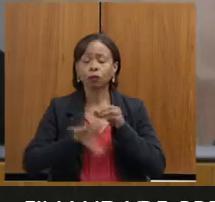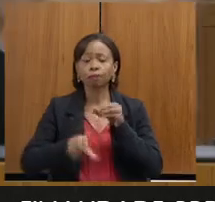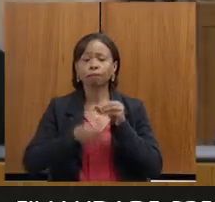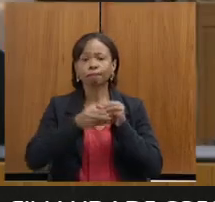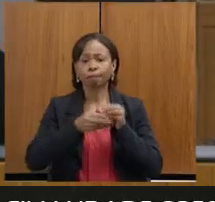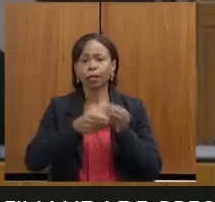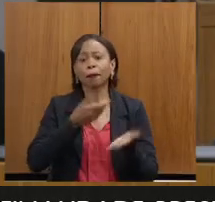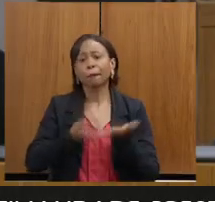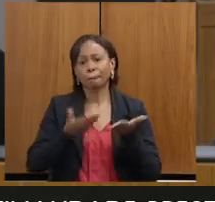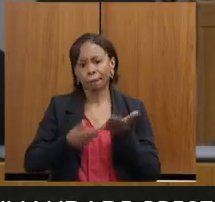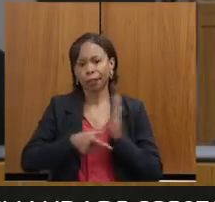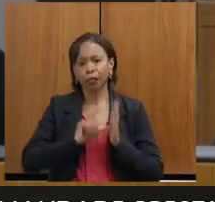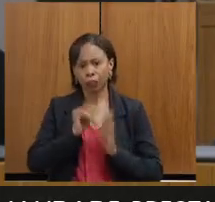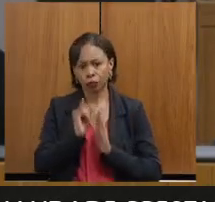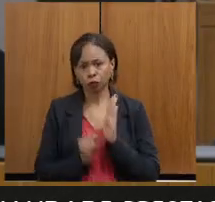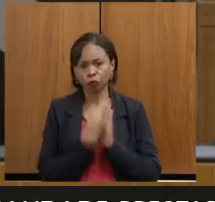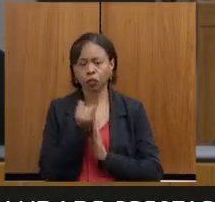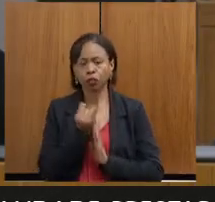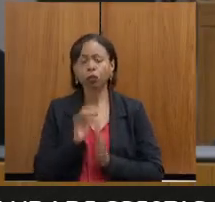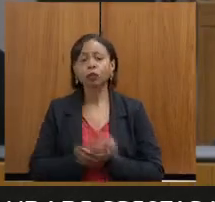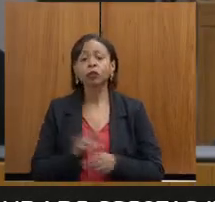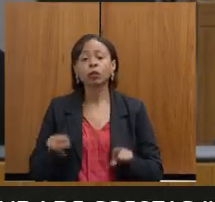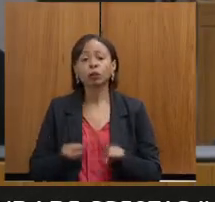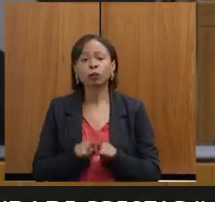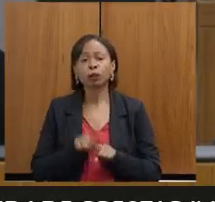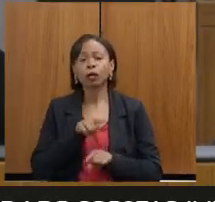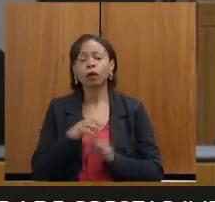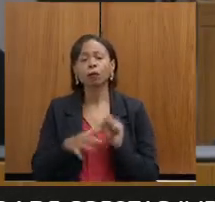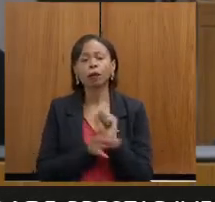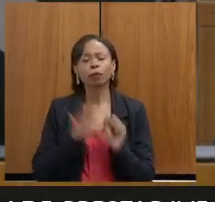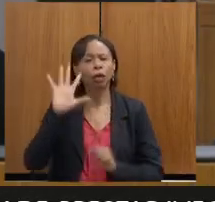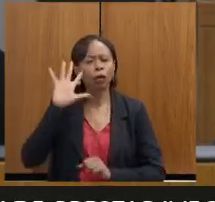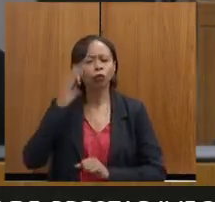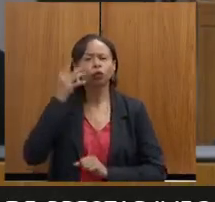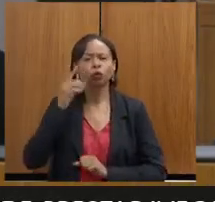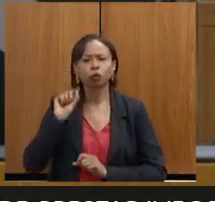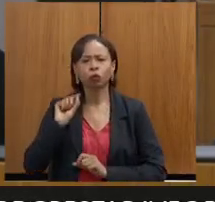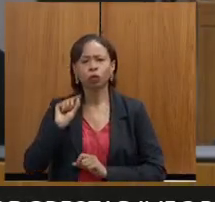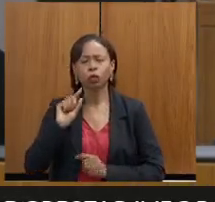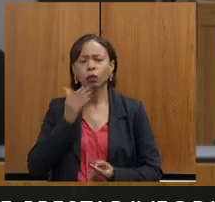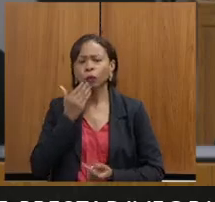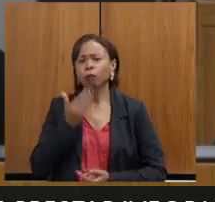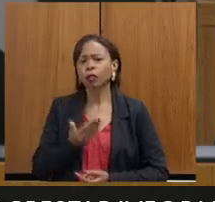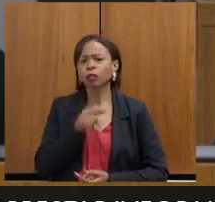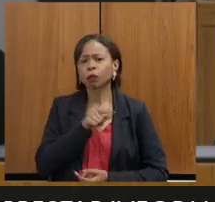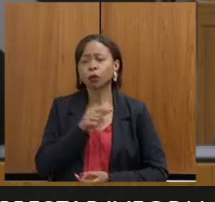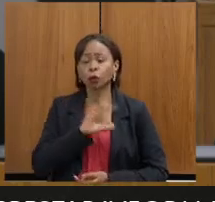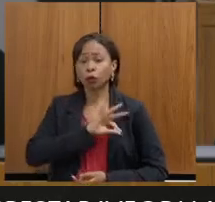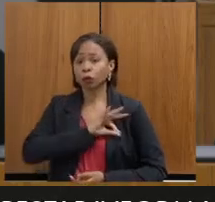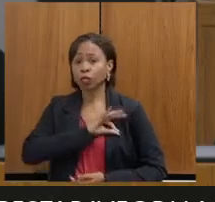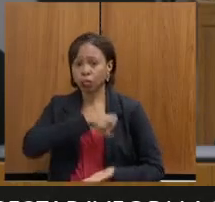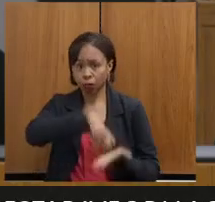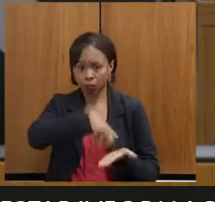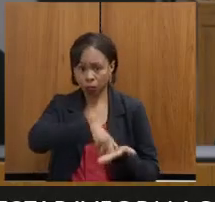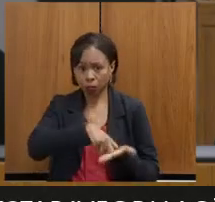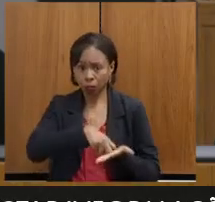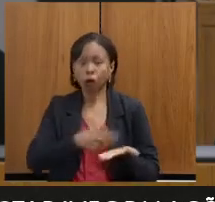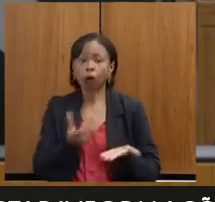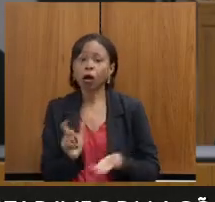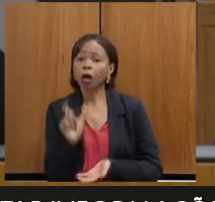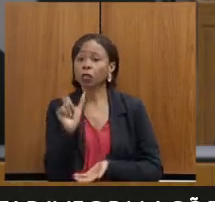inflacionárias seja encaminhado Secretaria Estadual de segurança para pedir providências para que ser desprezado para os policiais penais